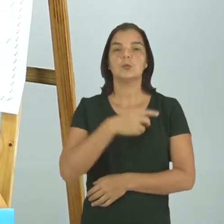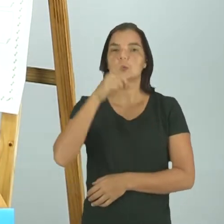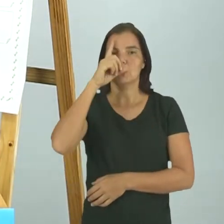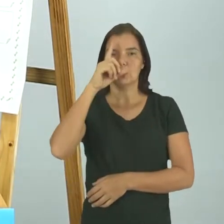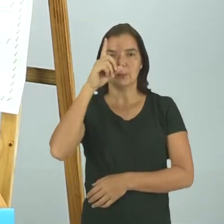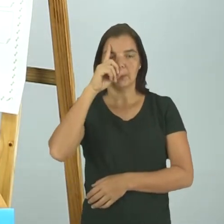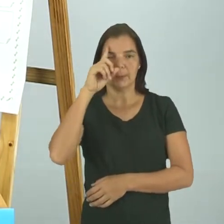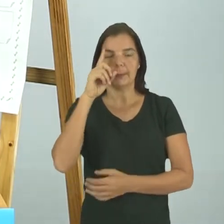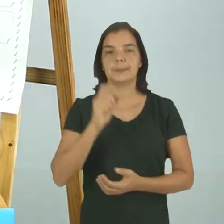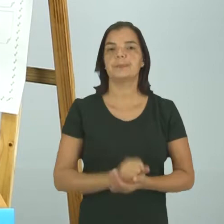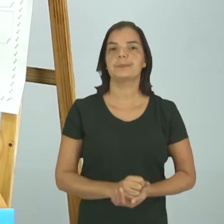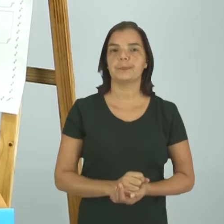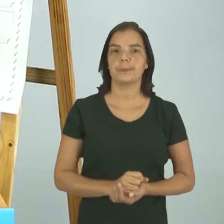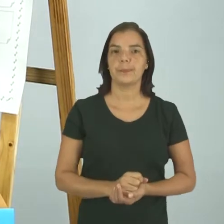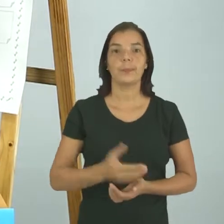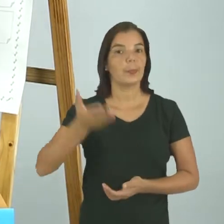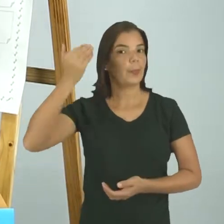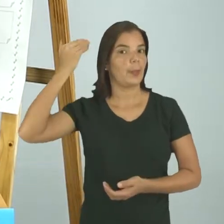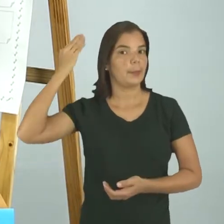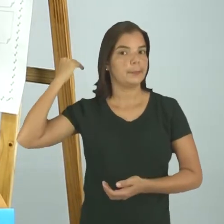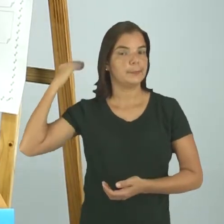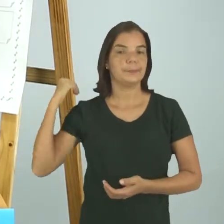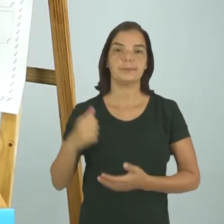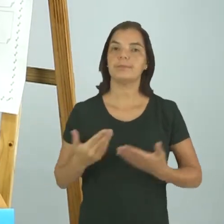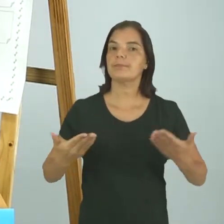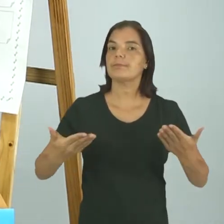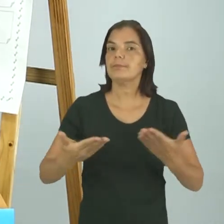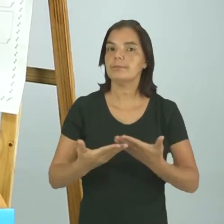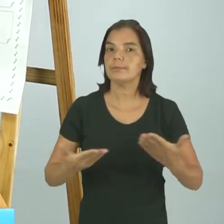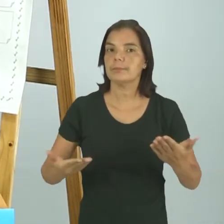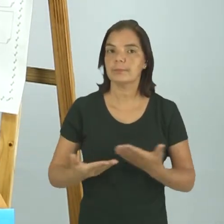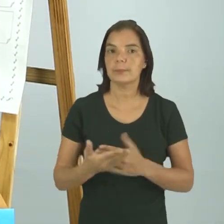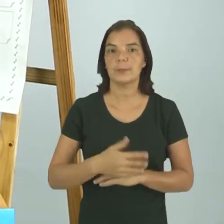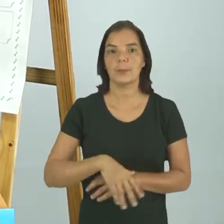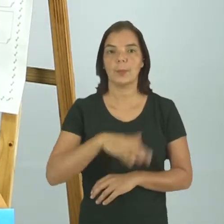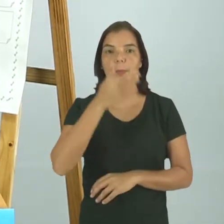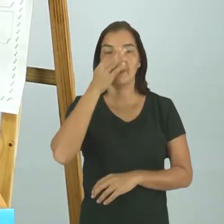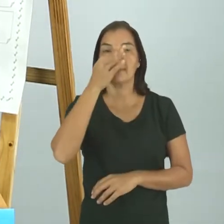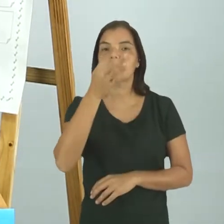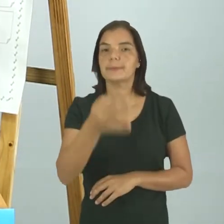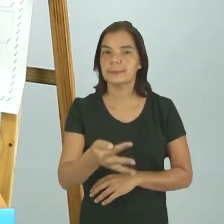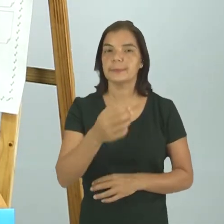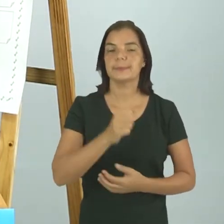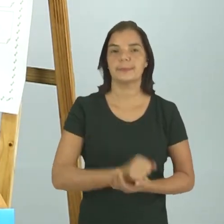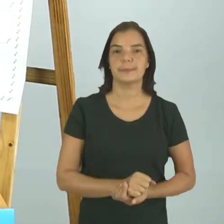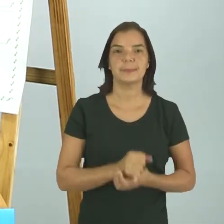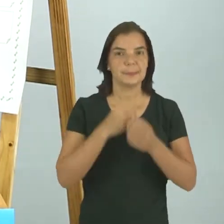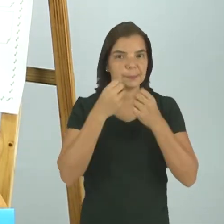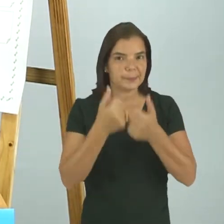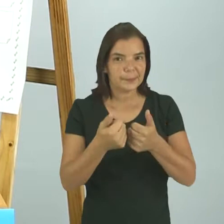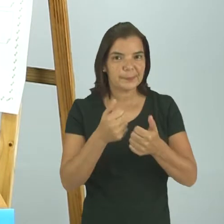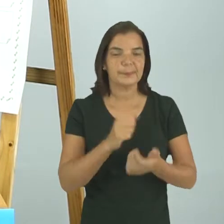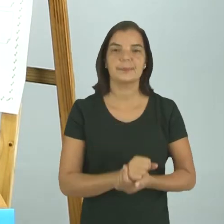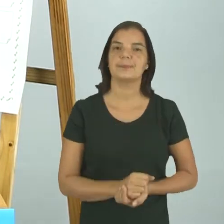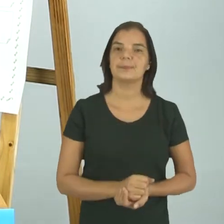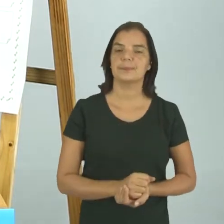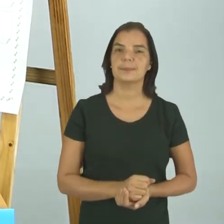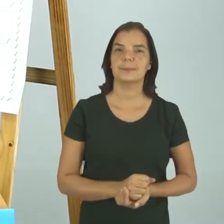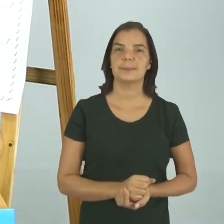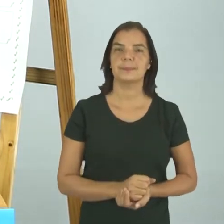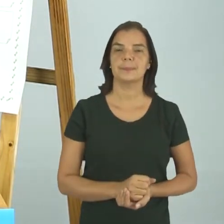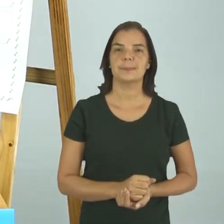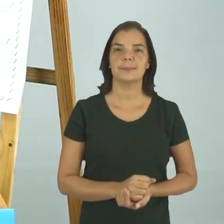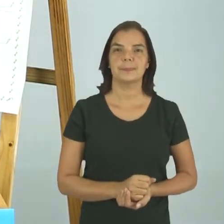diária, em passado, presente e futuro. Tudo bem? Vamos